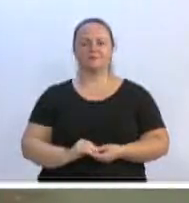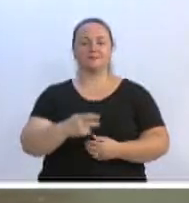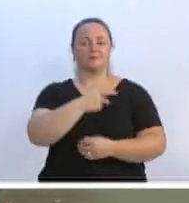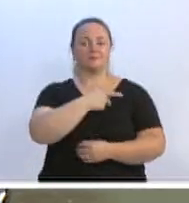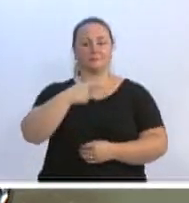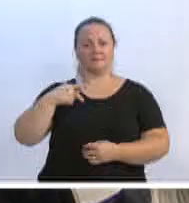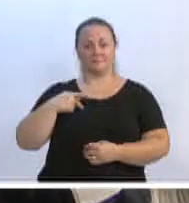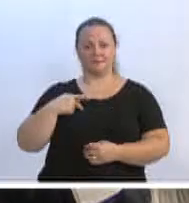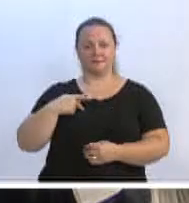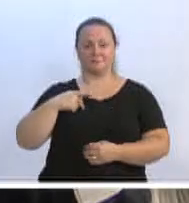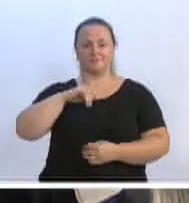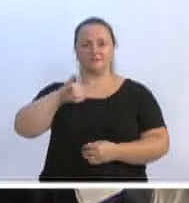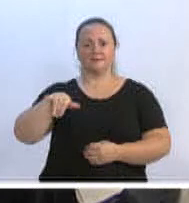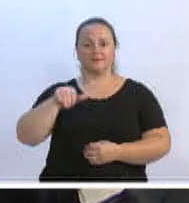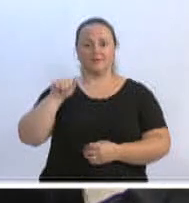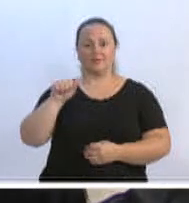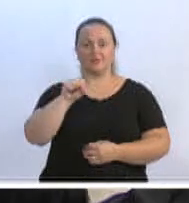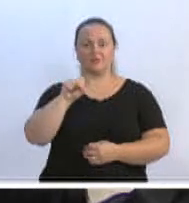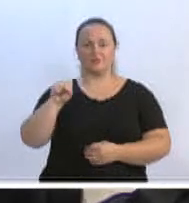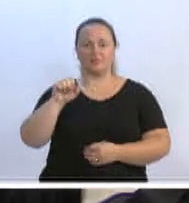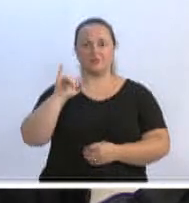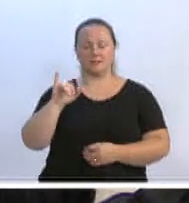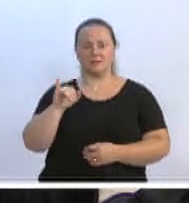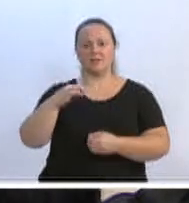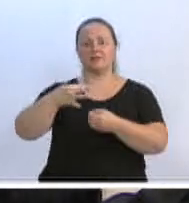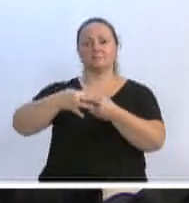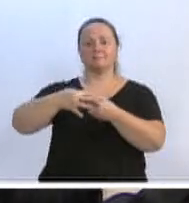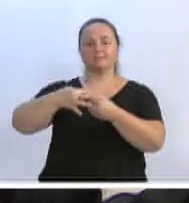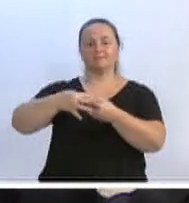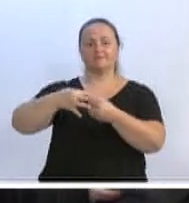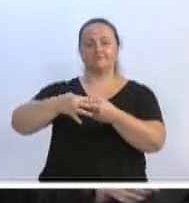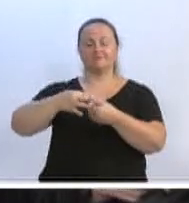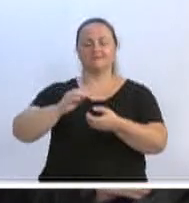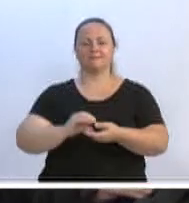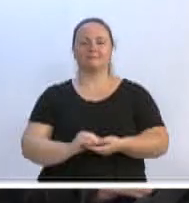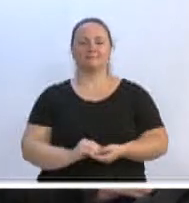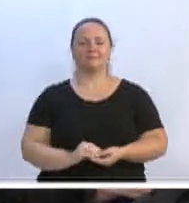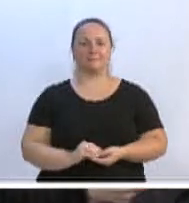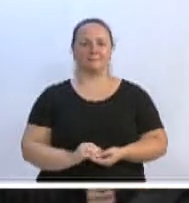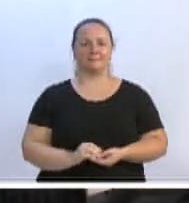Pastor Jaci, da Igreja de Timbó.